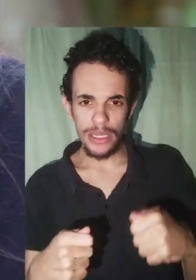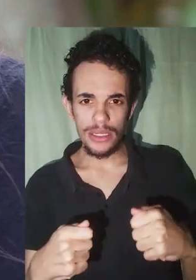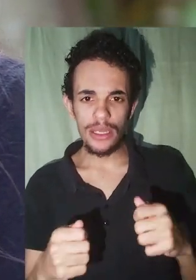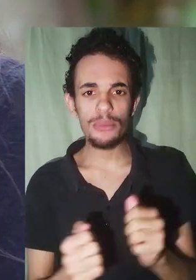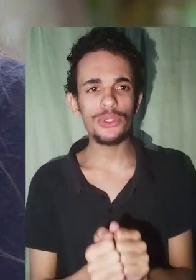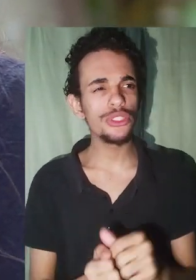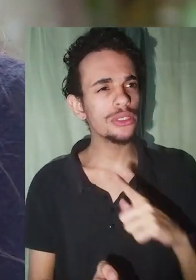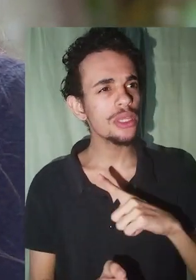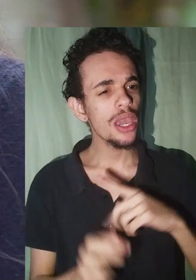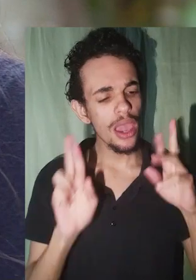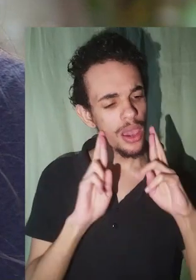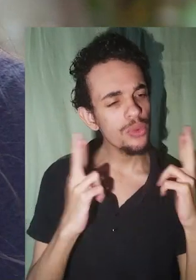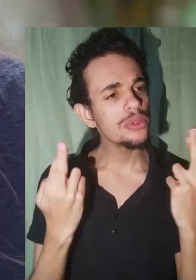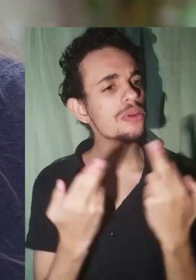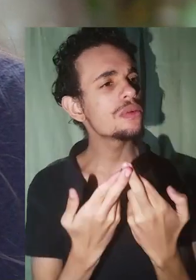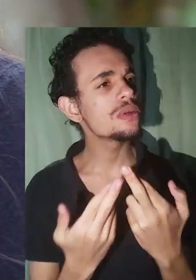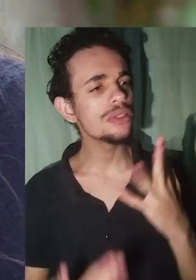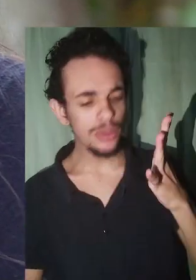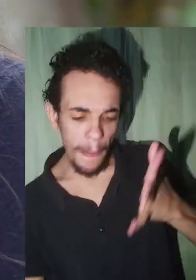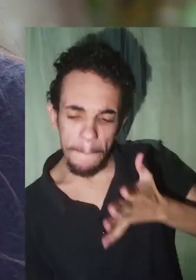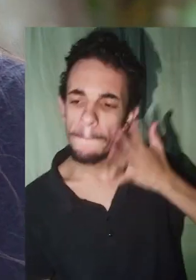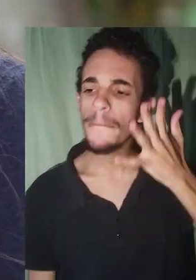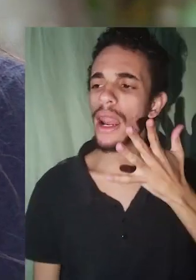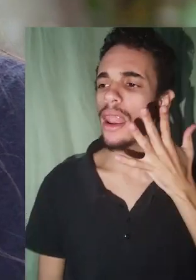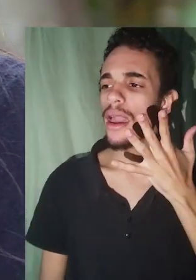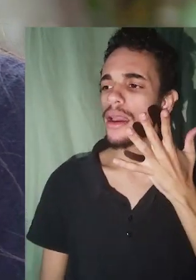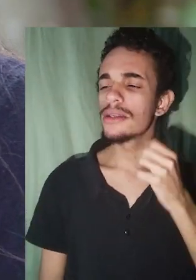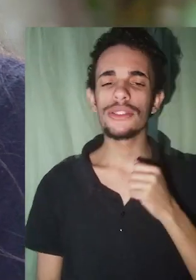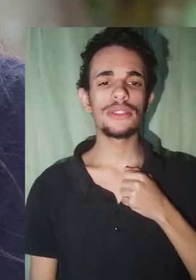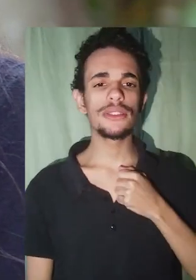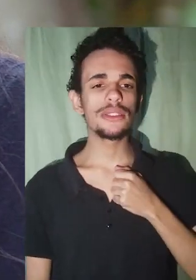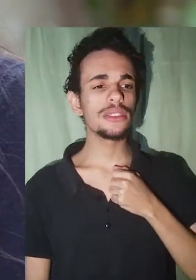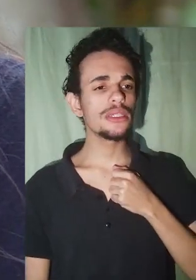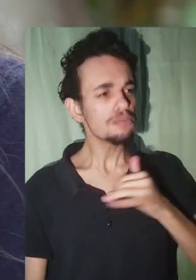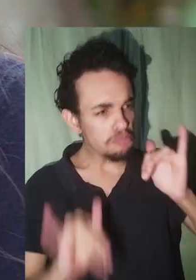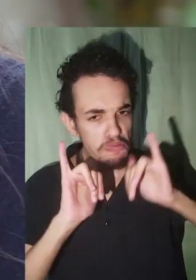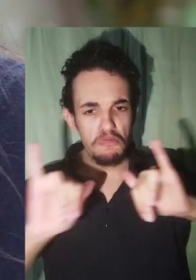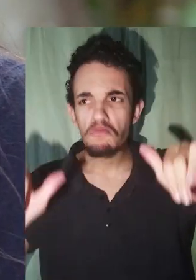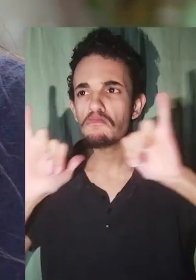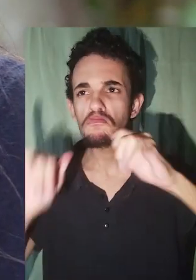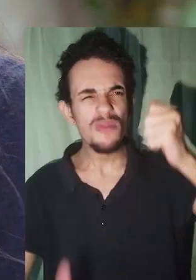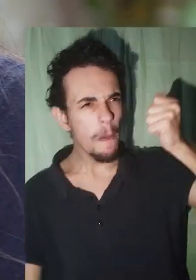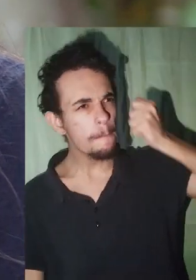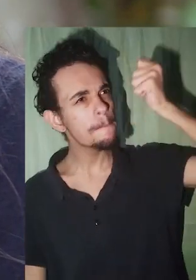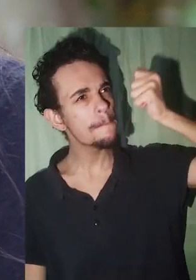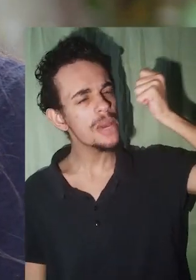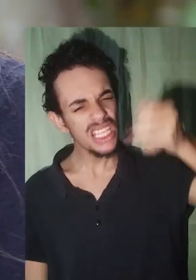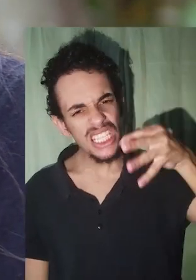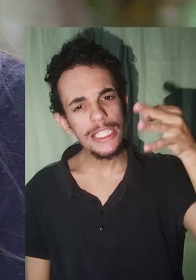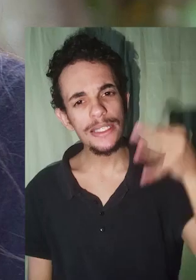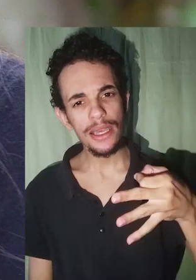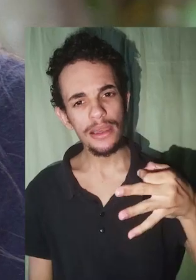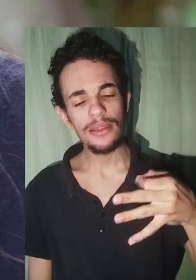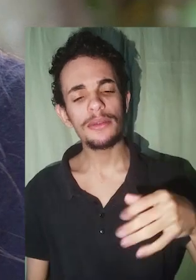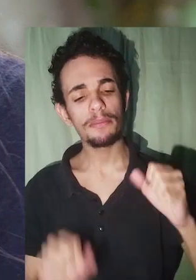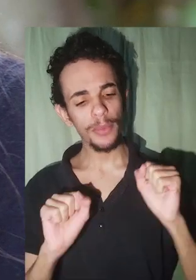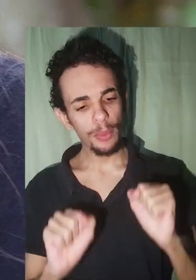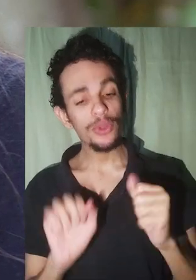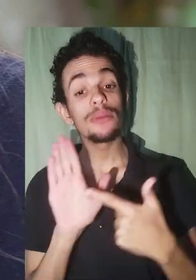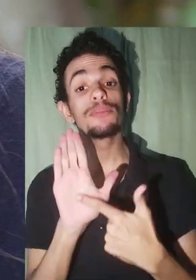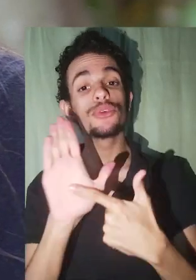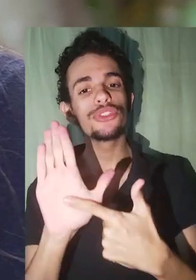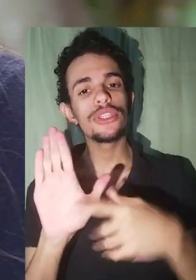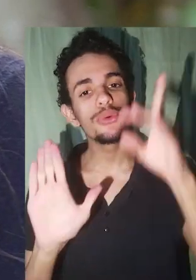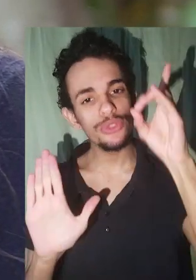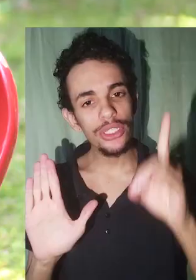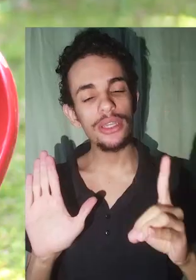promover debates, reflexão sobre a importância da acessibilidade, as novas legislações em relação à pessoa com deficiência, o direito, né,